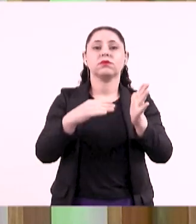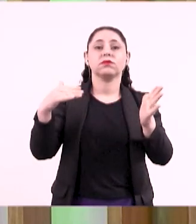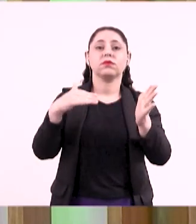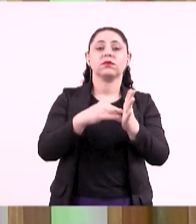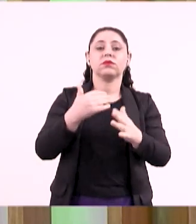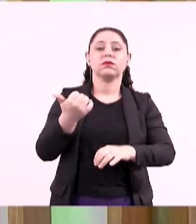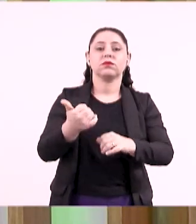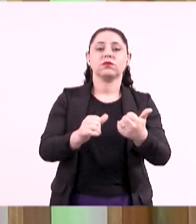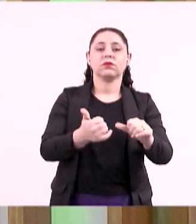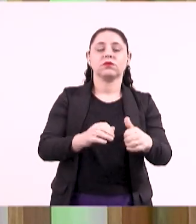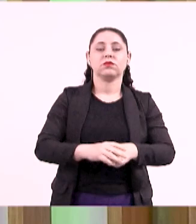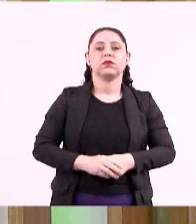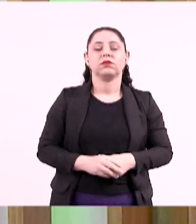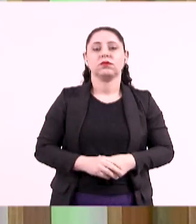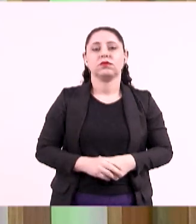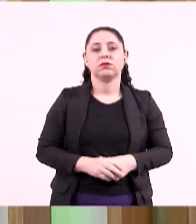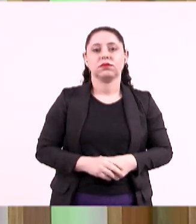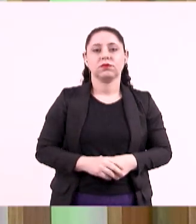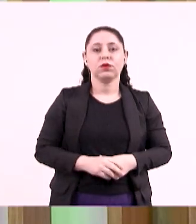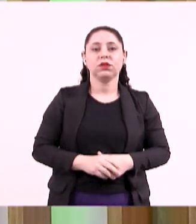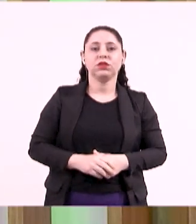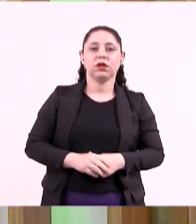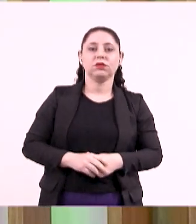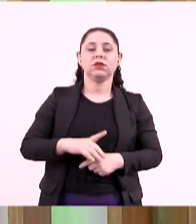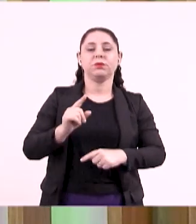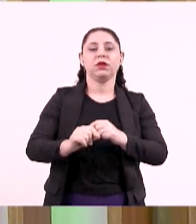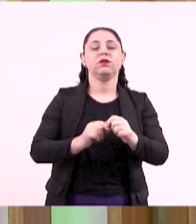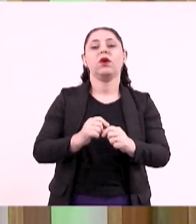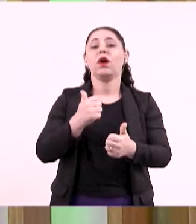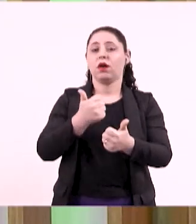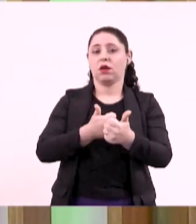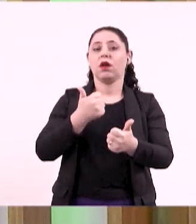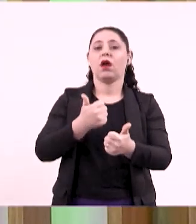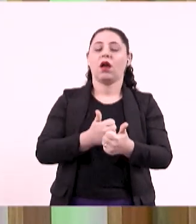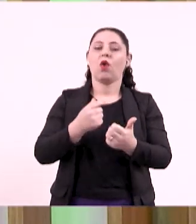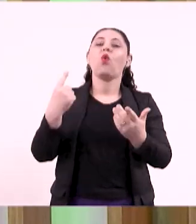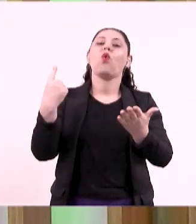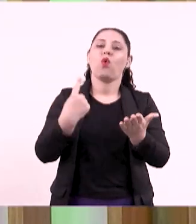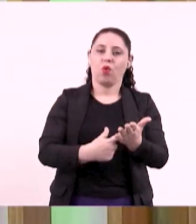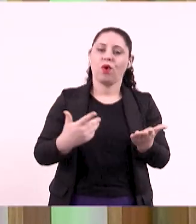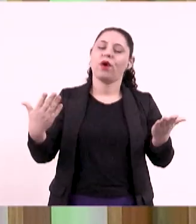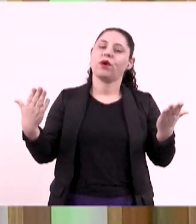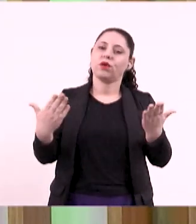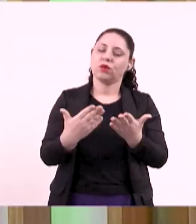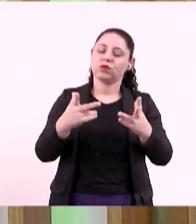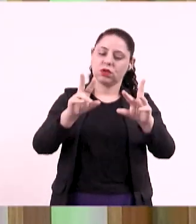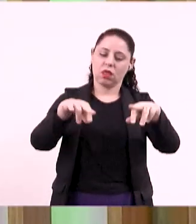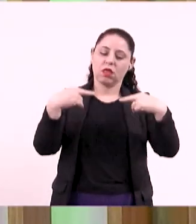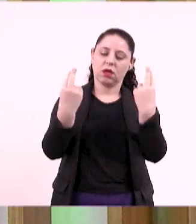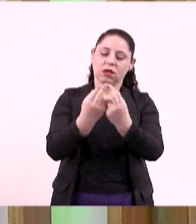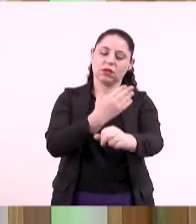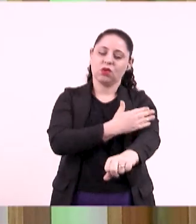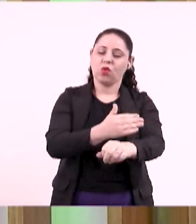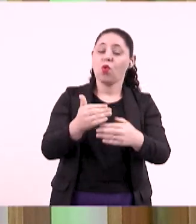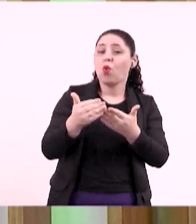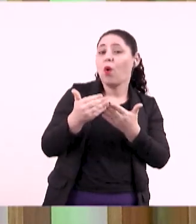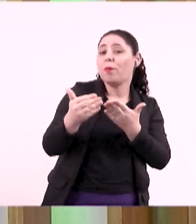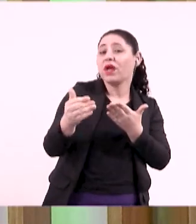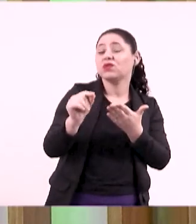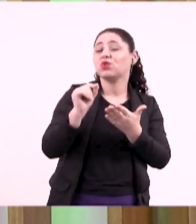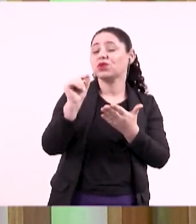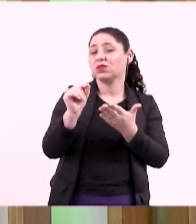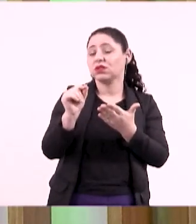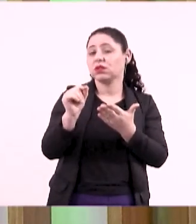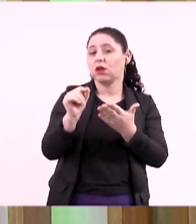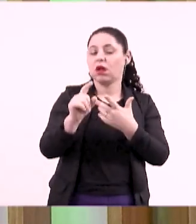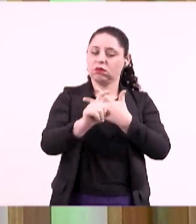deputado Paulo Duarte, que vou reforçar mais uma vez, ele confirmou hoje, na sessão dessa terça-feira, logo no começo da sessão, que o